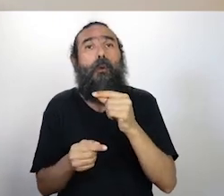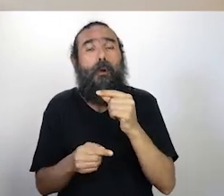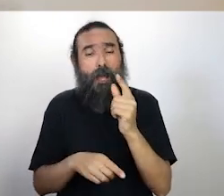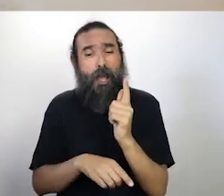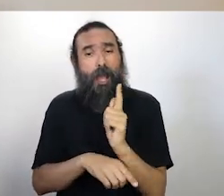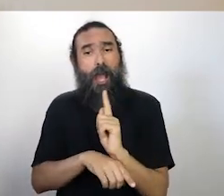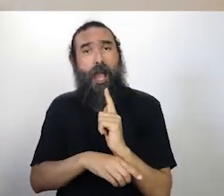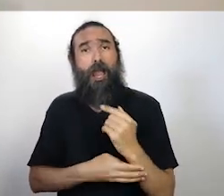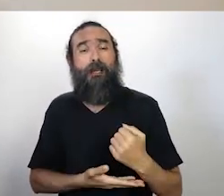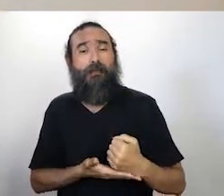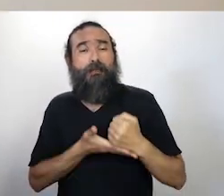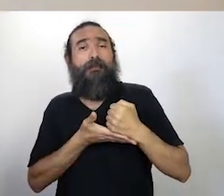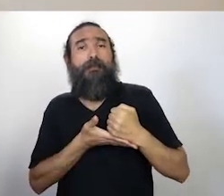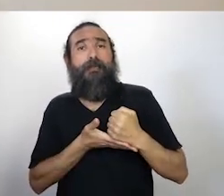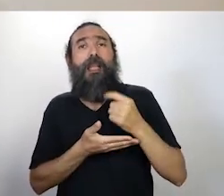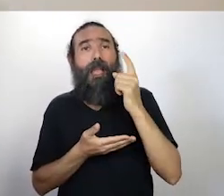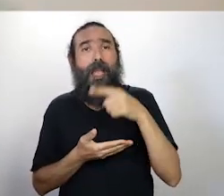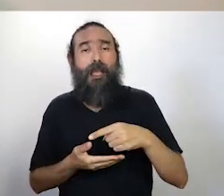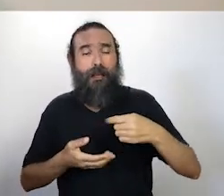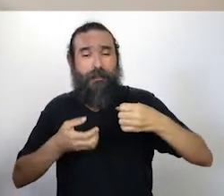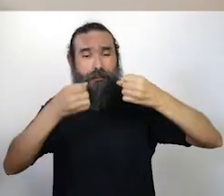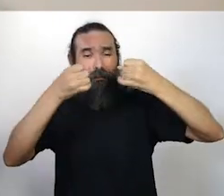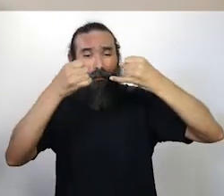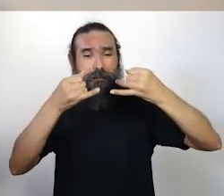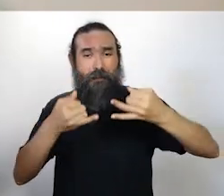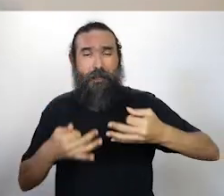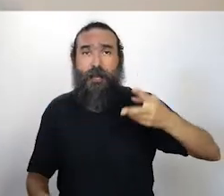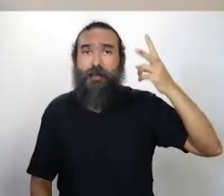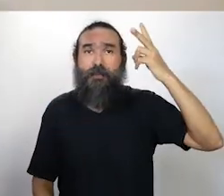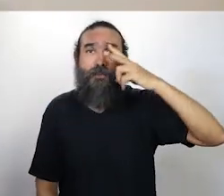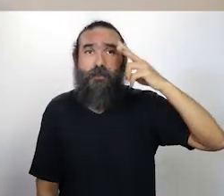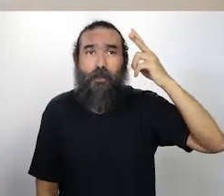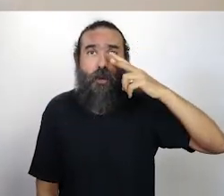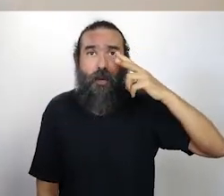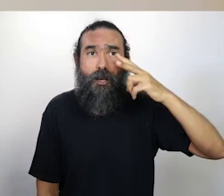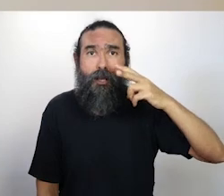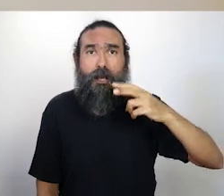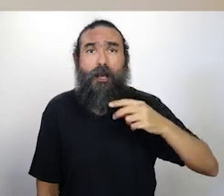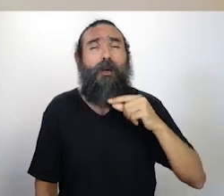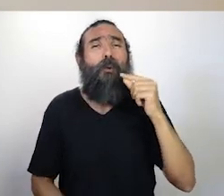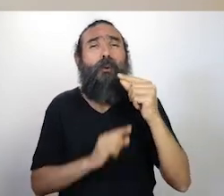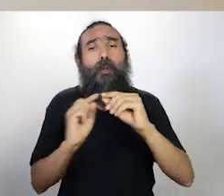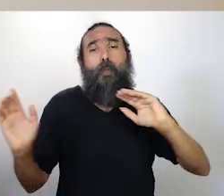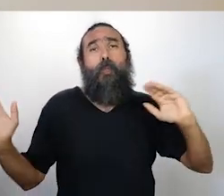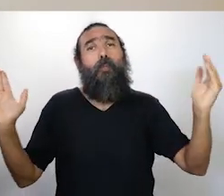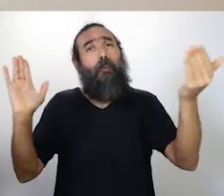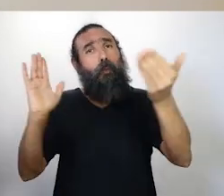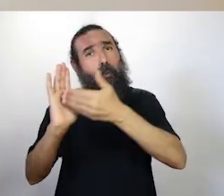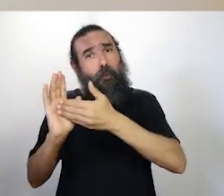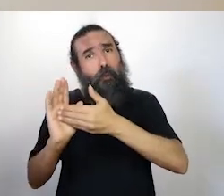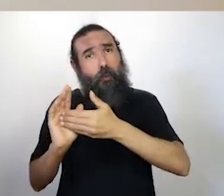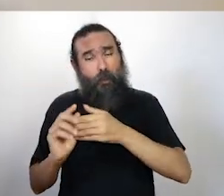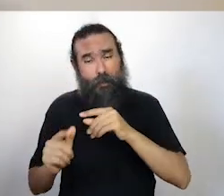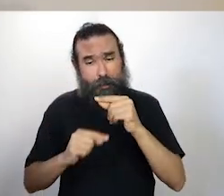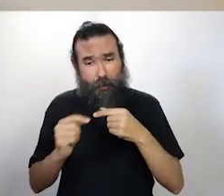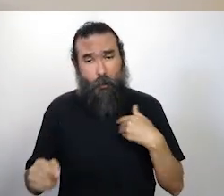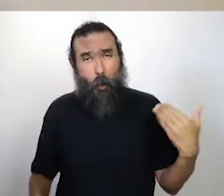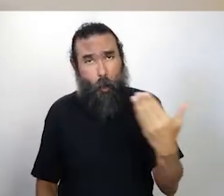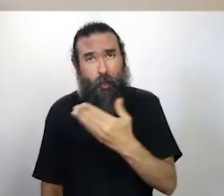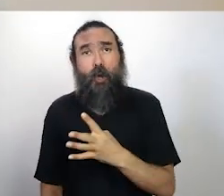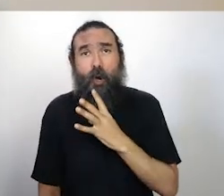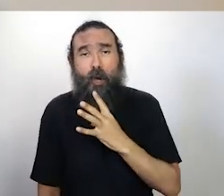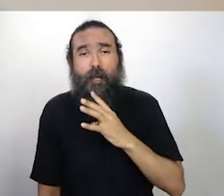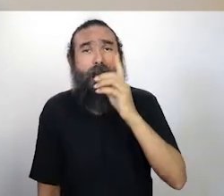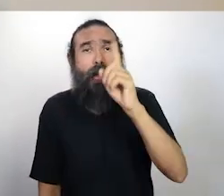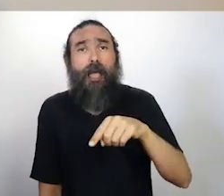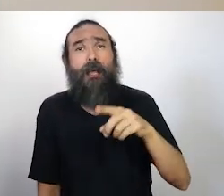é a narrativa que é contada, porque tudo que a gente conhece parte de alguma coisa que alguém criou em algum momento. E